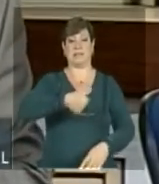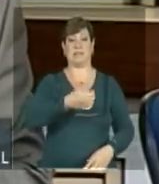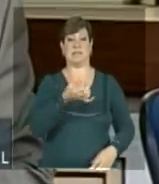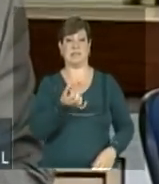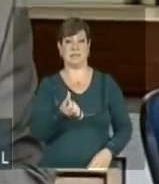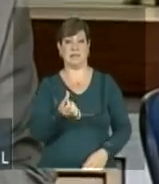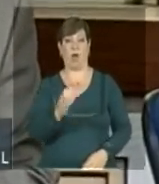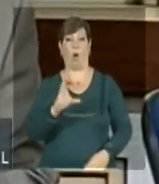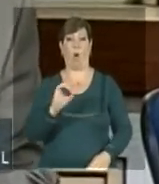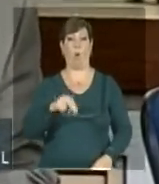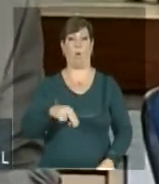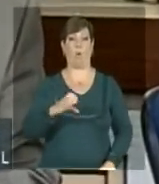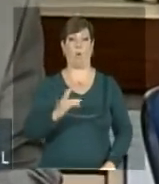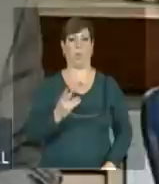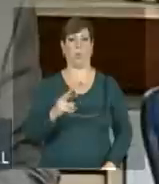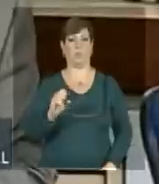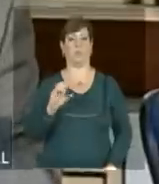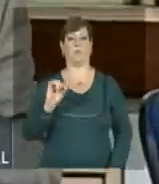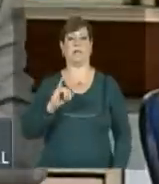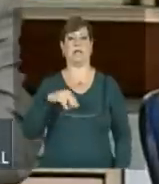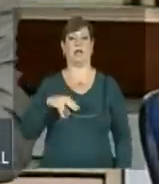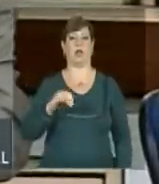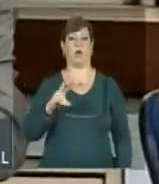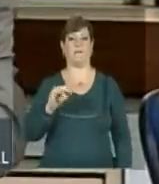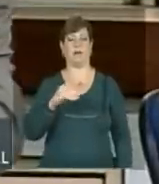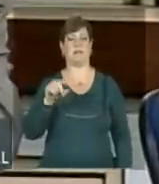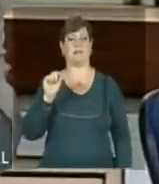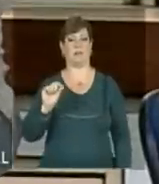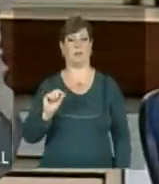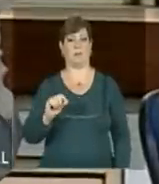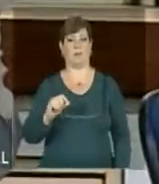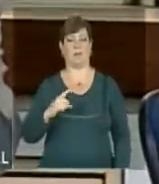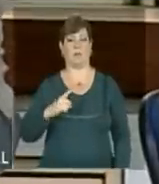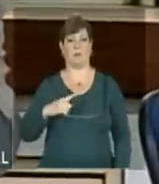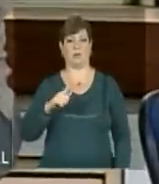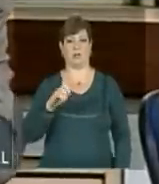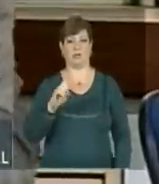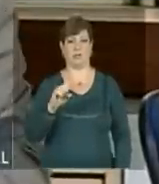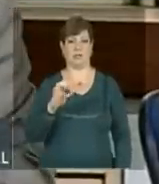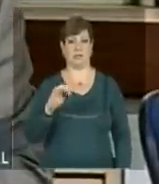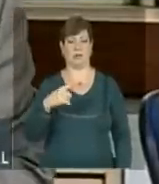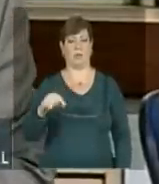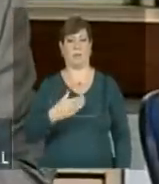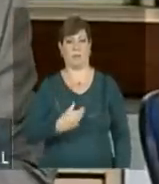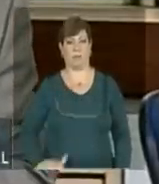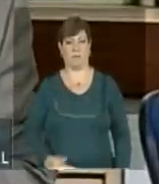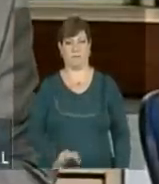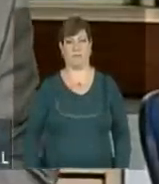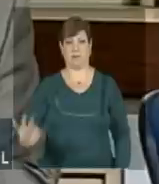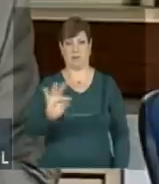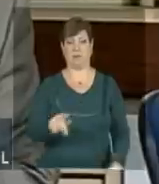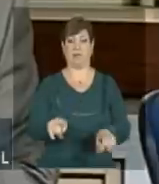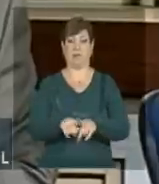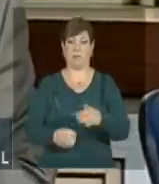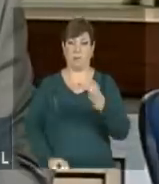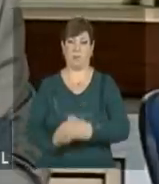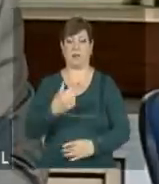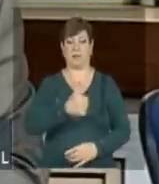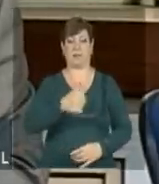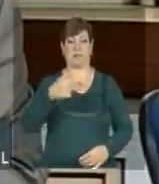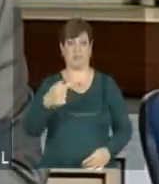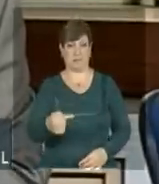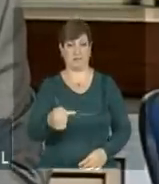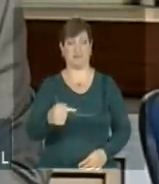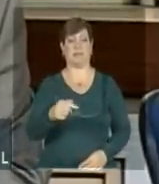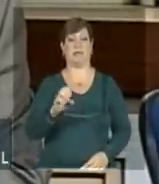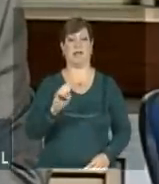Concurso de Inovação na Gestão Pública Federal e também o lançamento da 17ª edição. Essa é